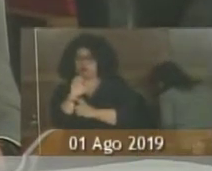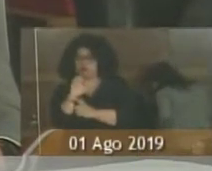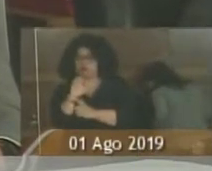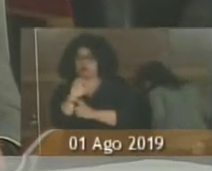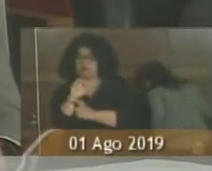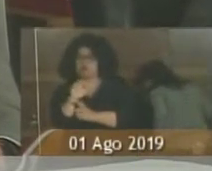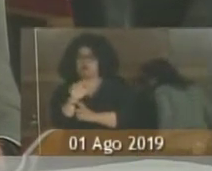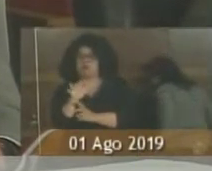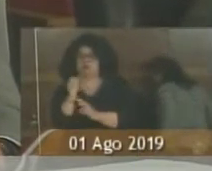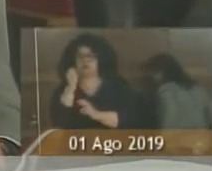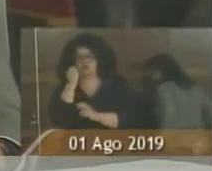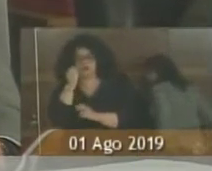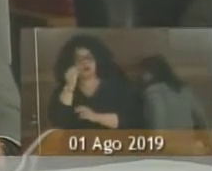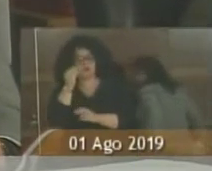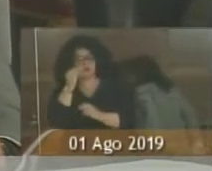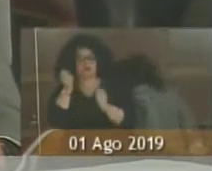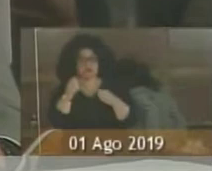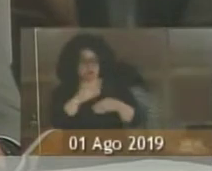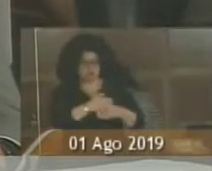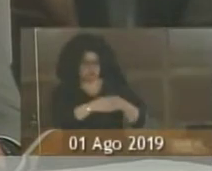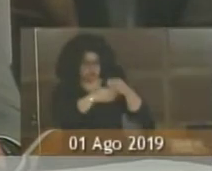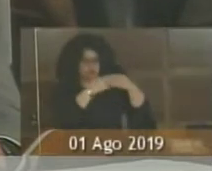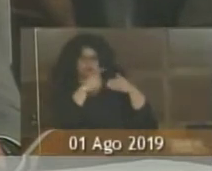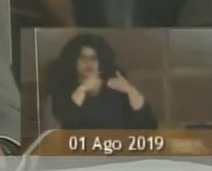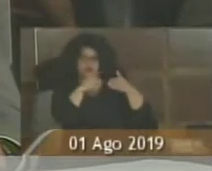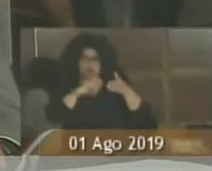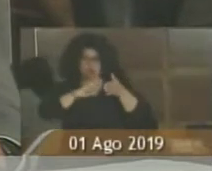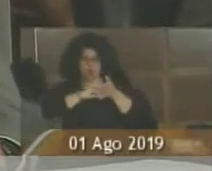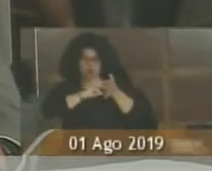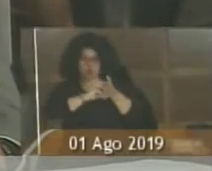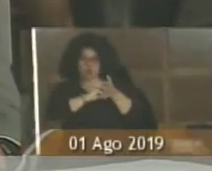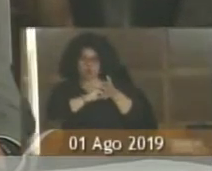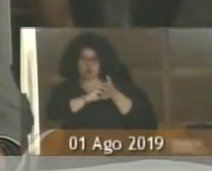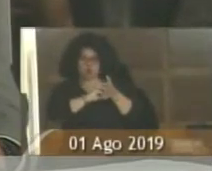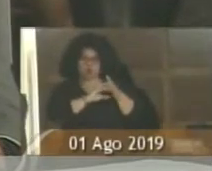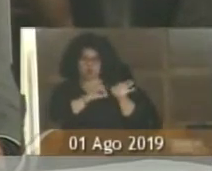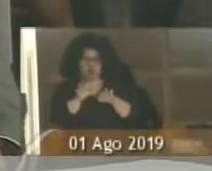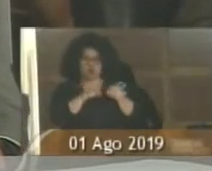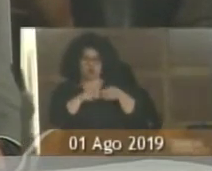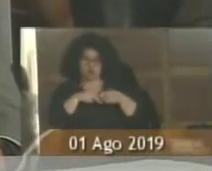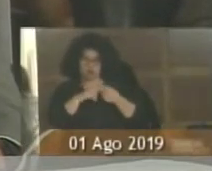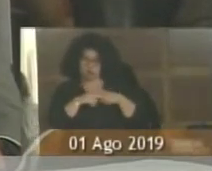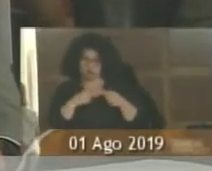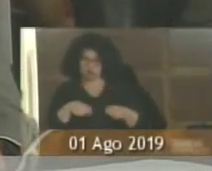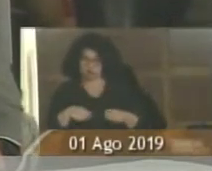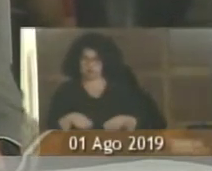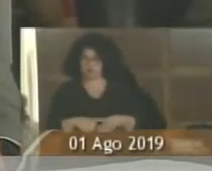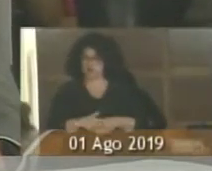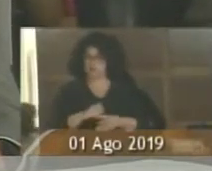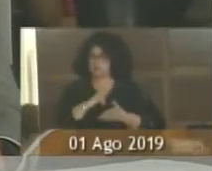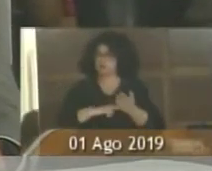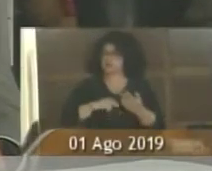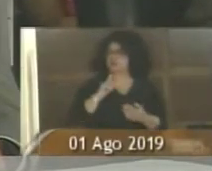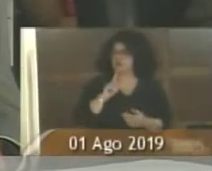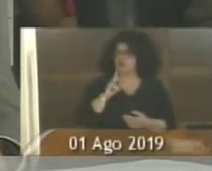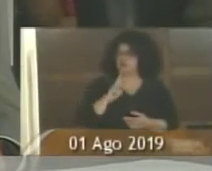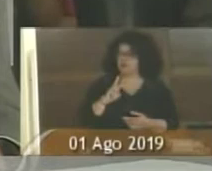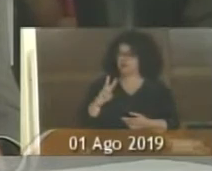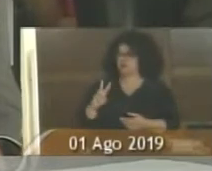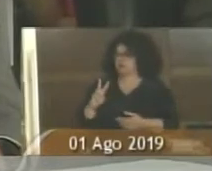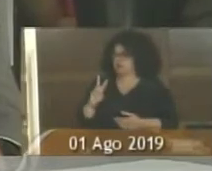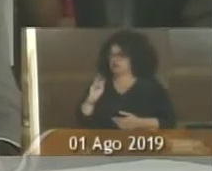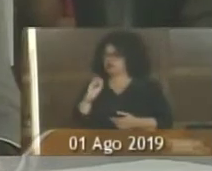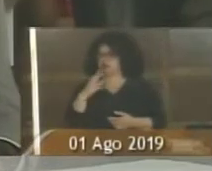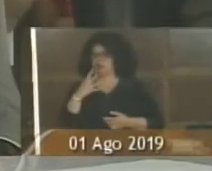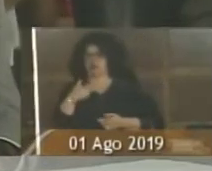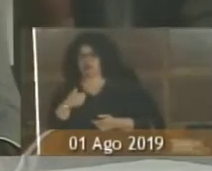para que reforce a barreira que segura o reservatório de água da rua Isidoro de Castro, bairro Frade. Indicação 2241, indicando ao prefeito